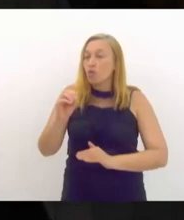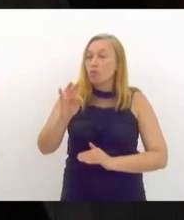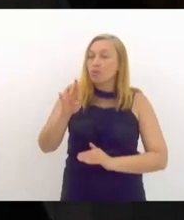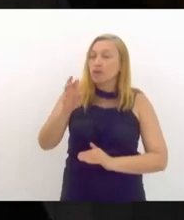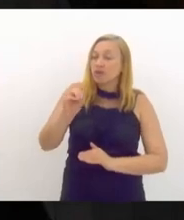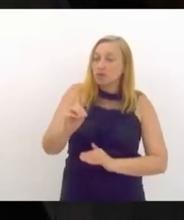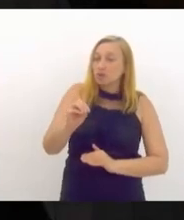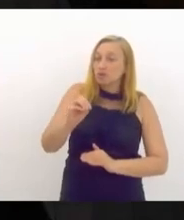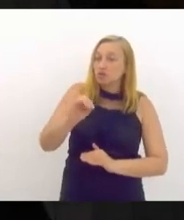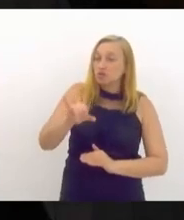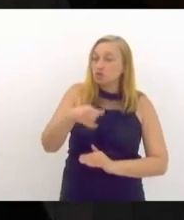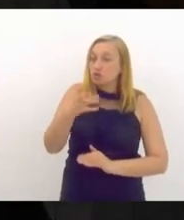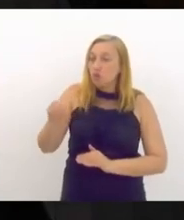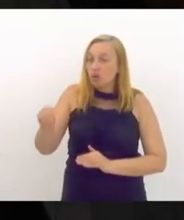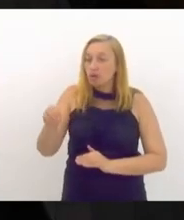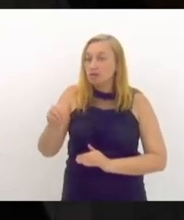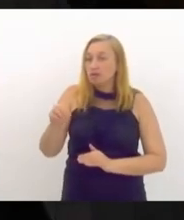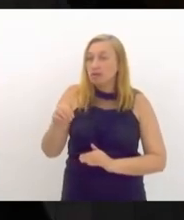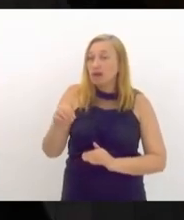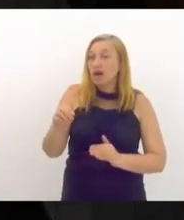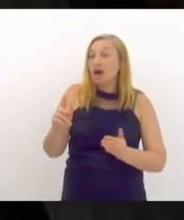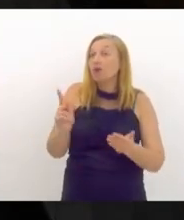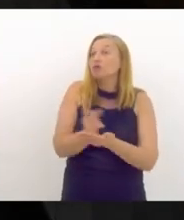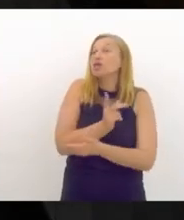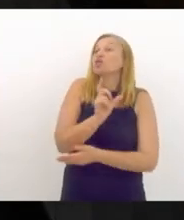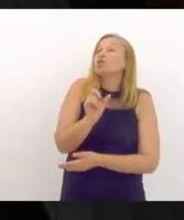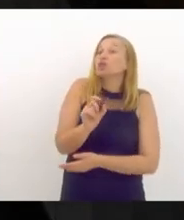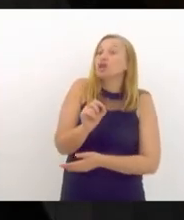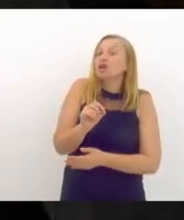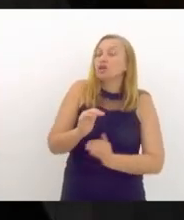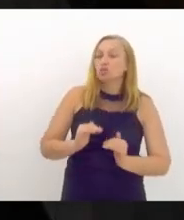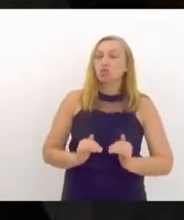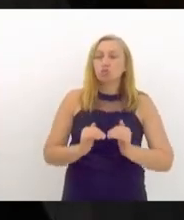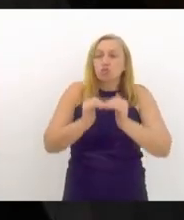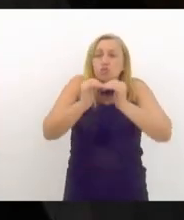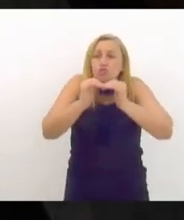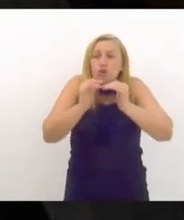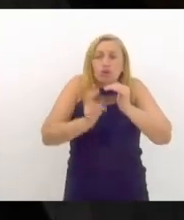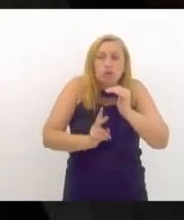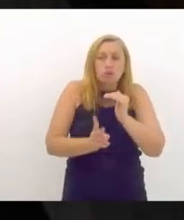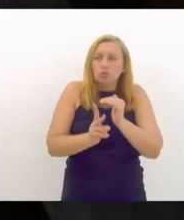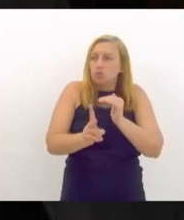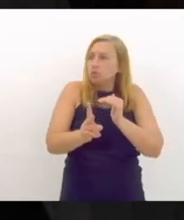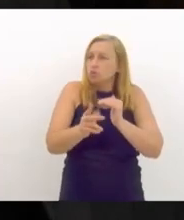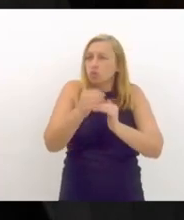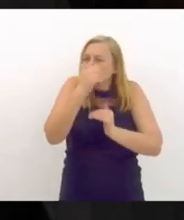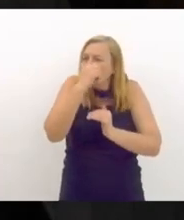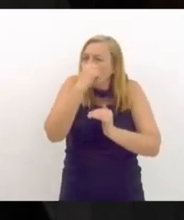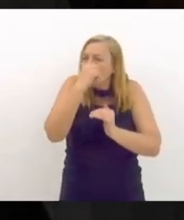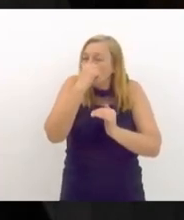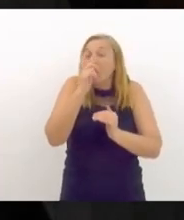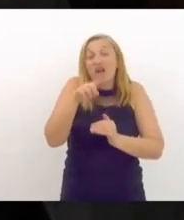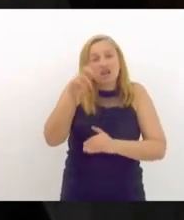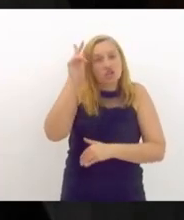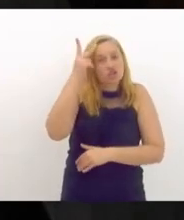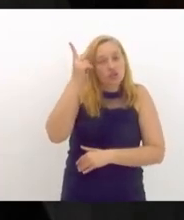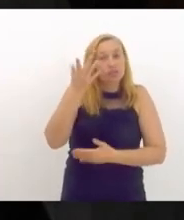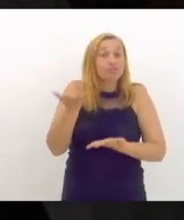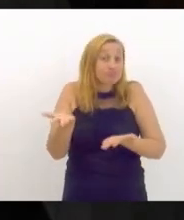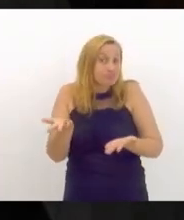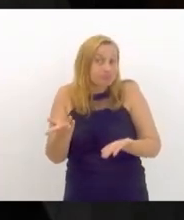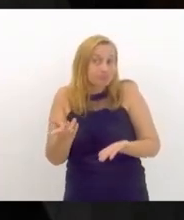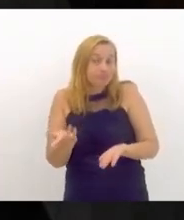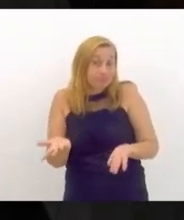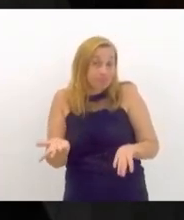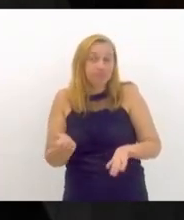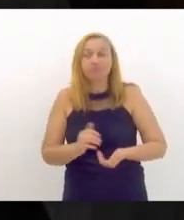Rio Joana, o Rio Tapixeira e aquela região toda. Então, isso é histórico. Não acontece,